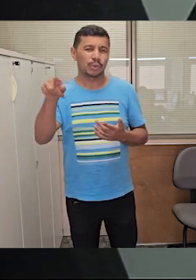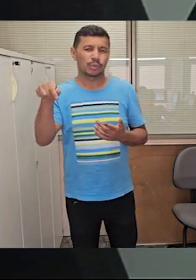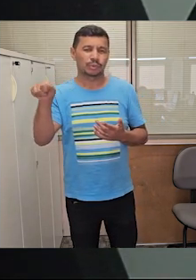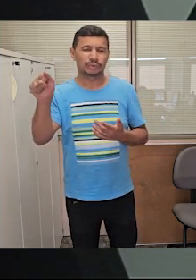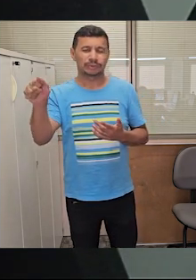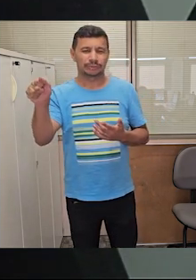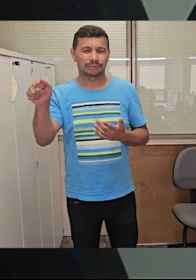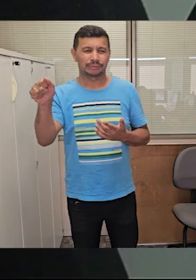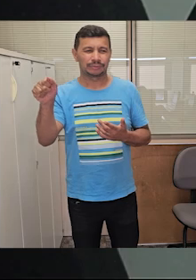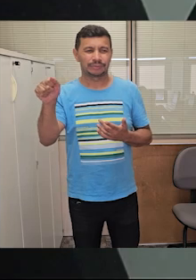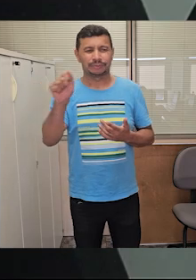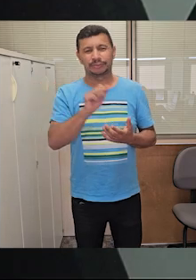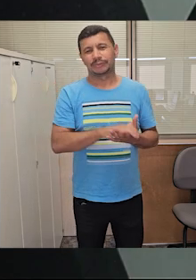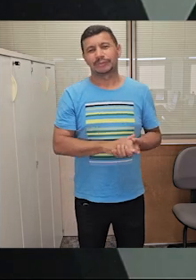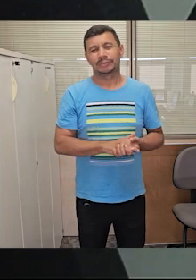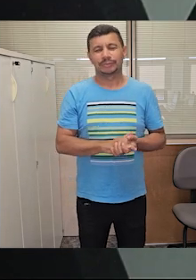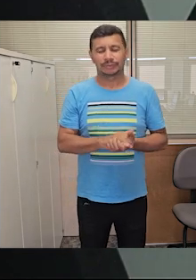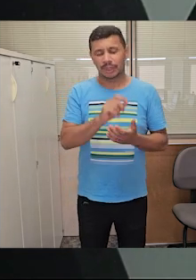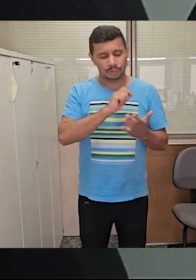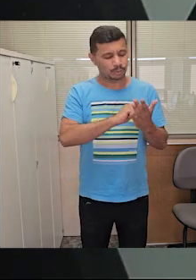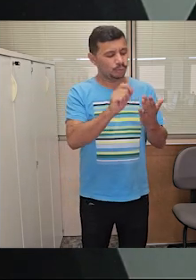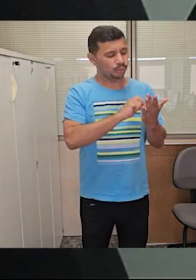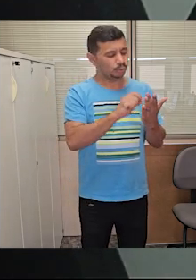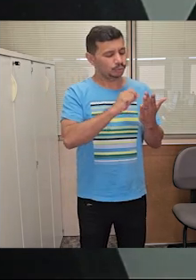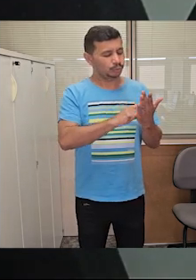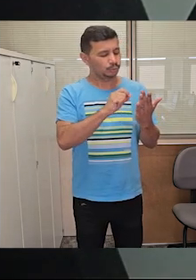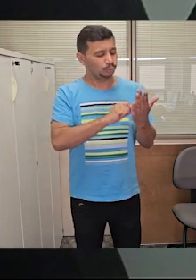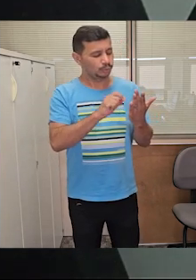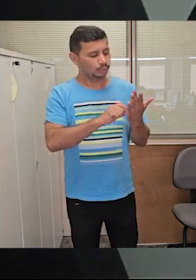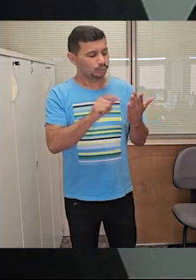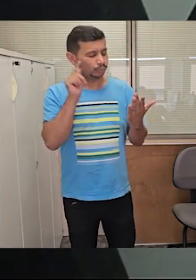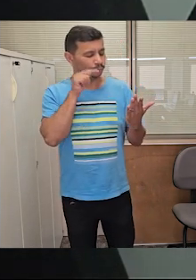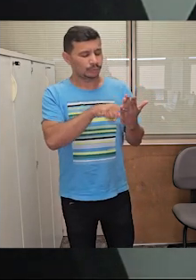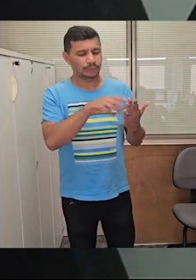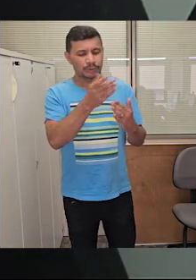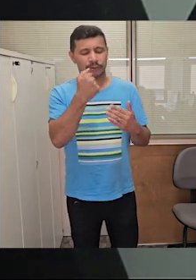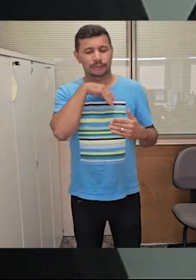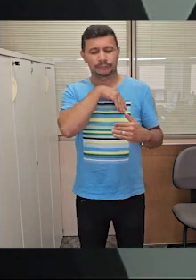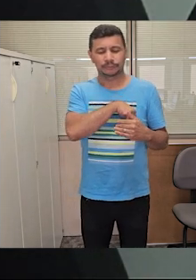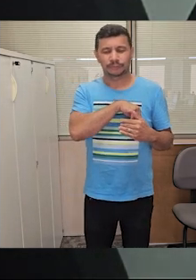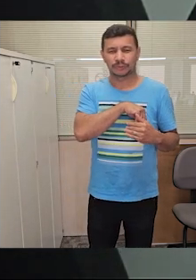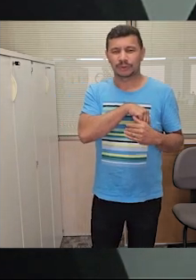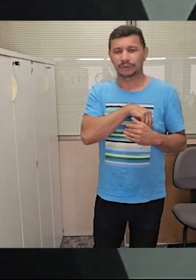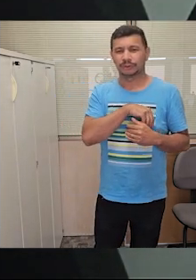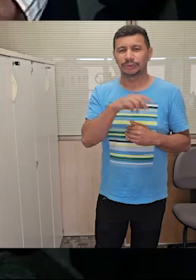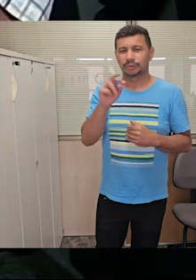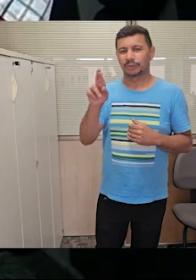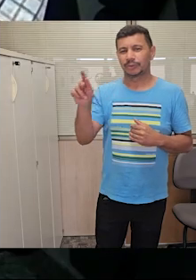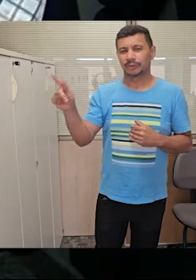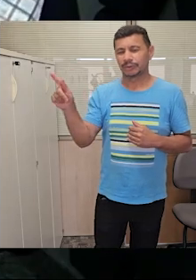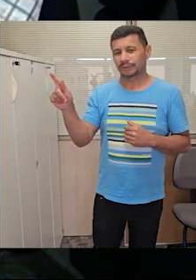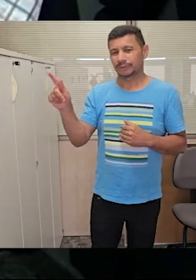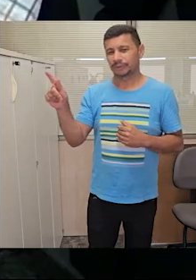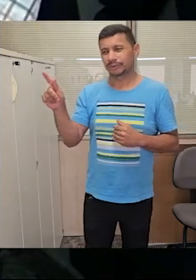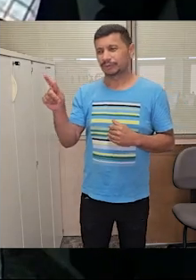Ele anotou Roque Alves de Souza e guardei a minha carteira de Não identidade. quis olhar. E